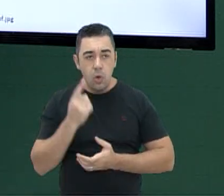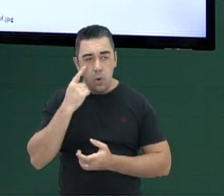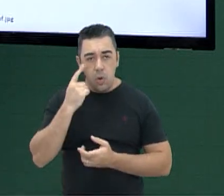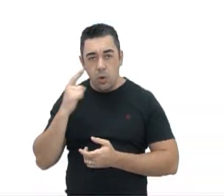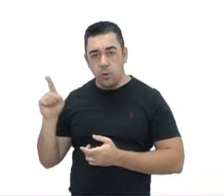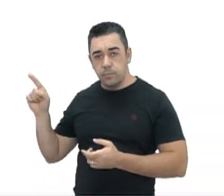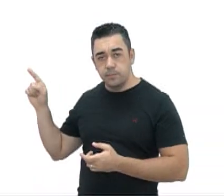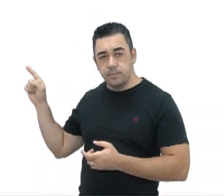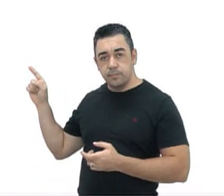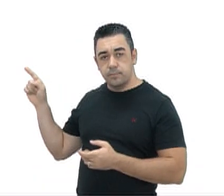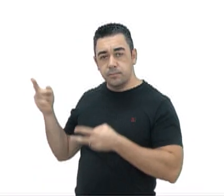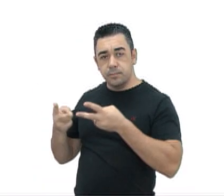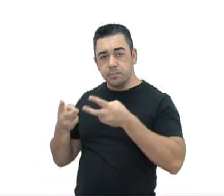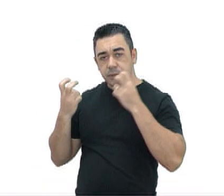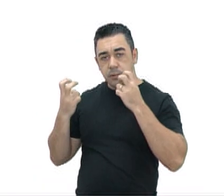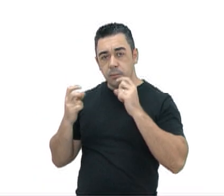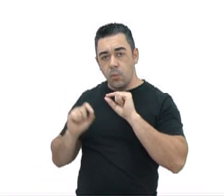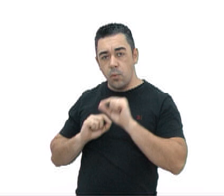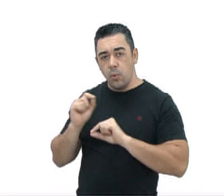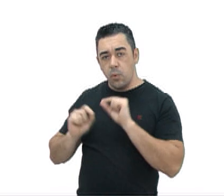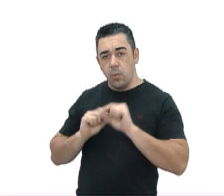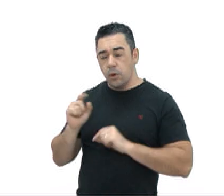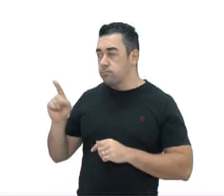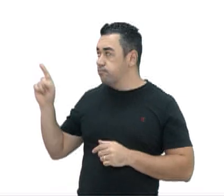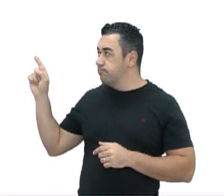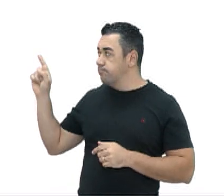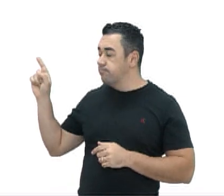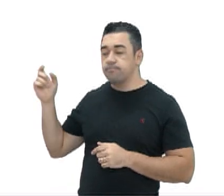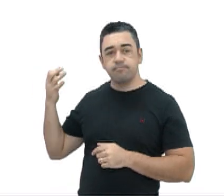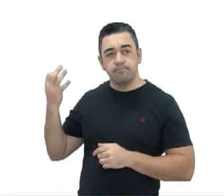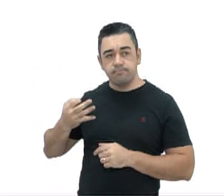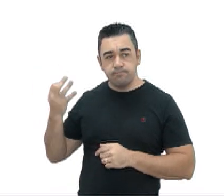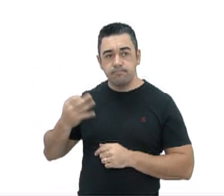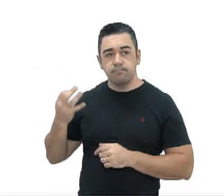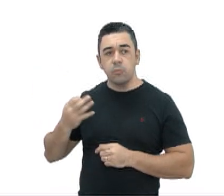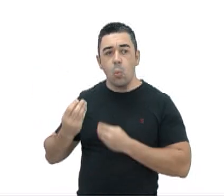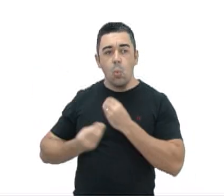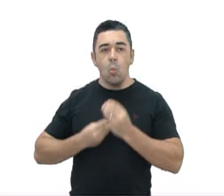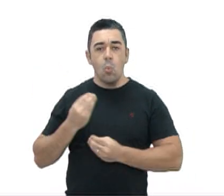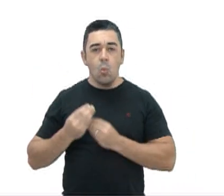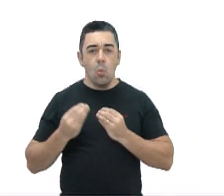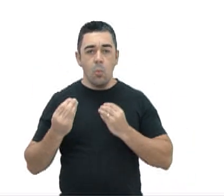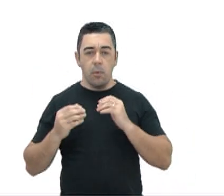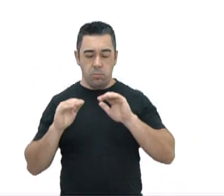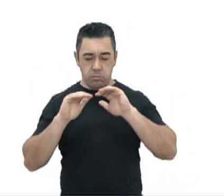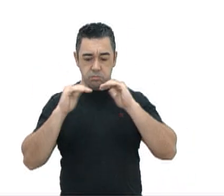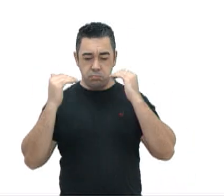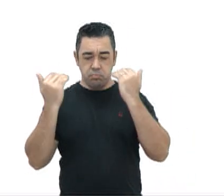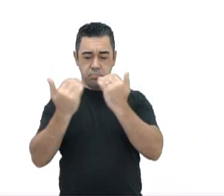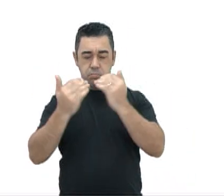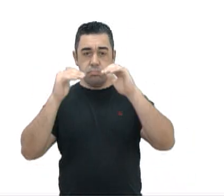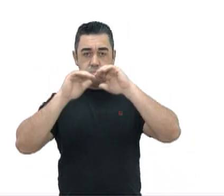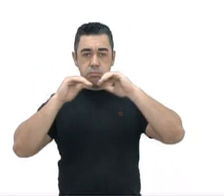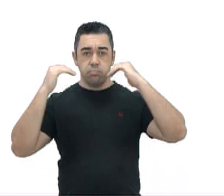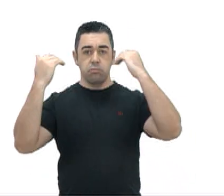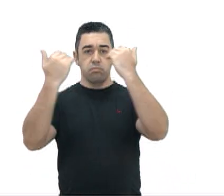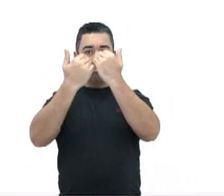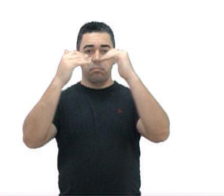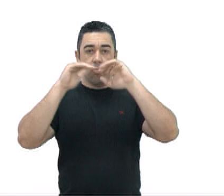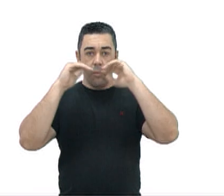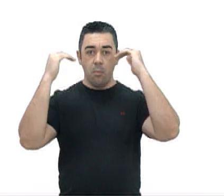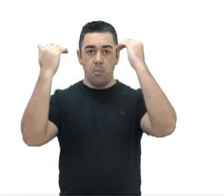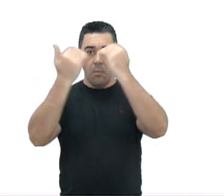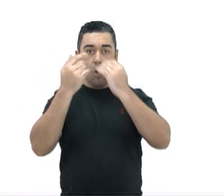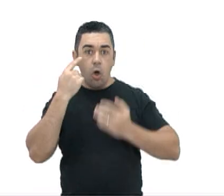aqui a próxima figura, a gente vai perceber exatamente aqui, o sistema de paralelos. Olha com bastante atenção na